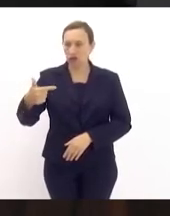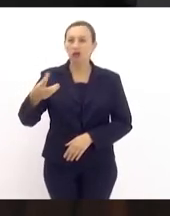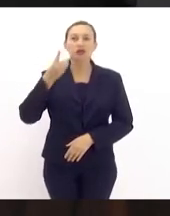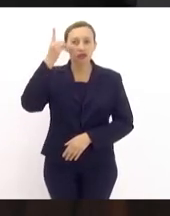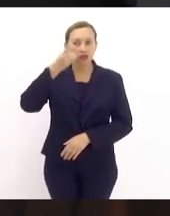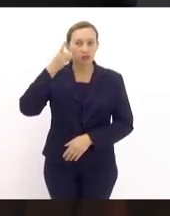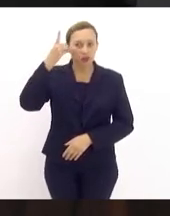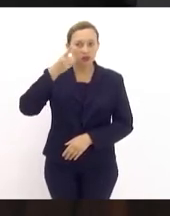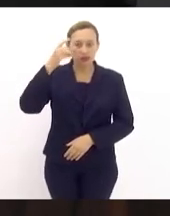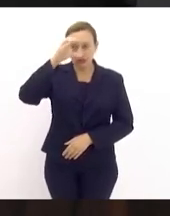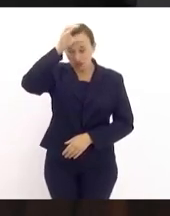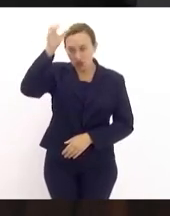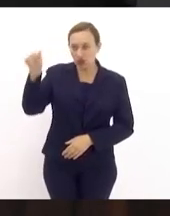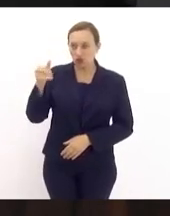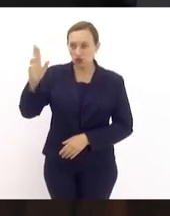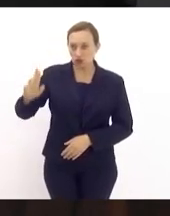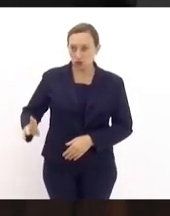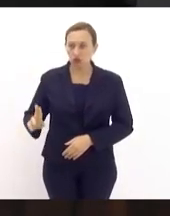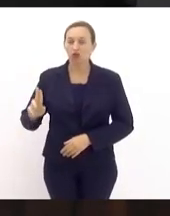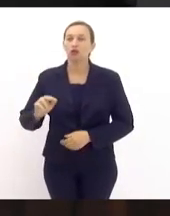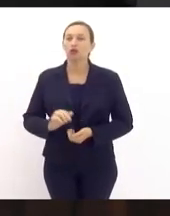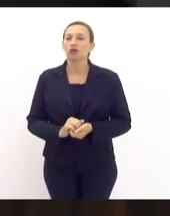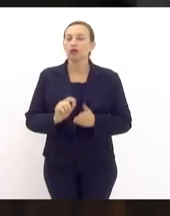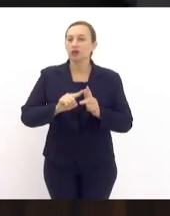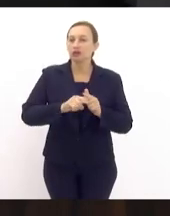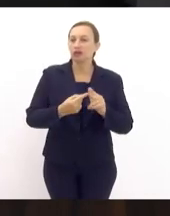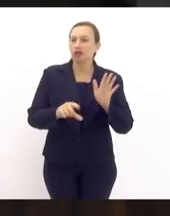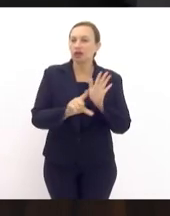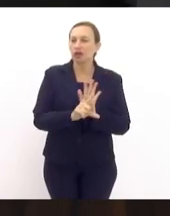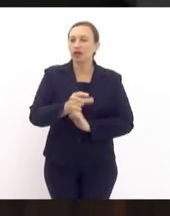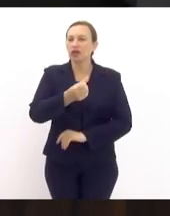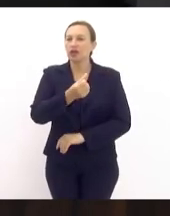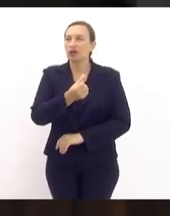da deputada Tia Ju, que altera a lei número